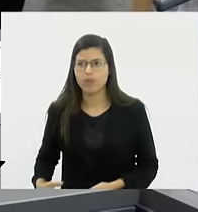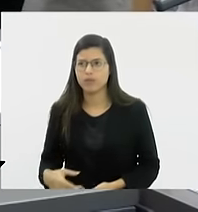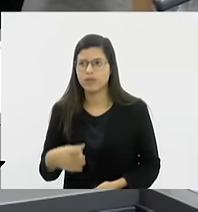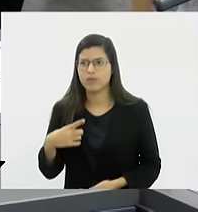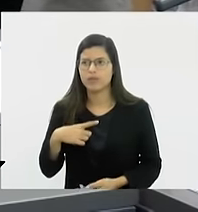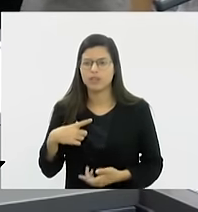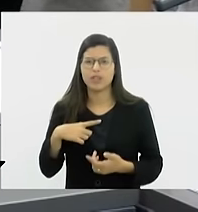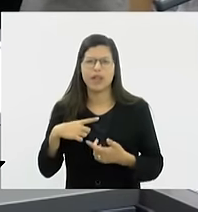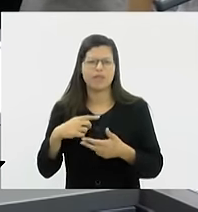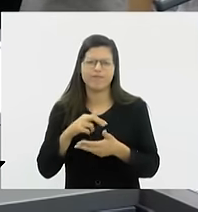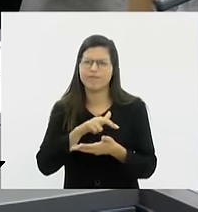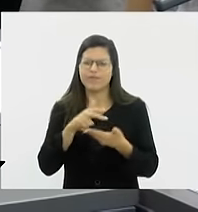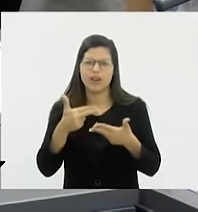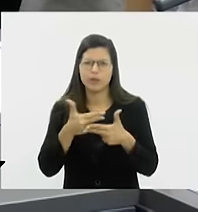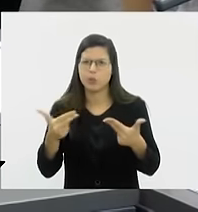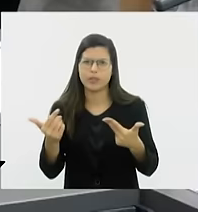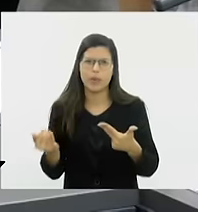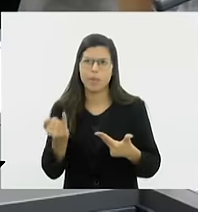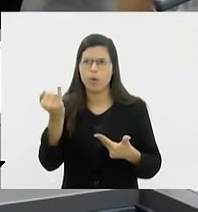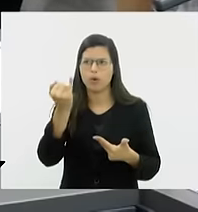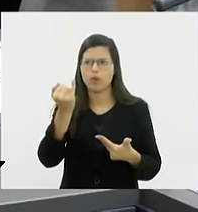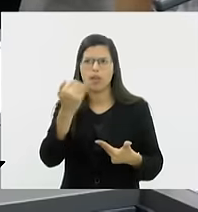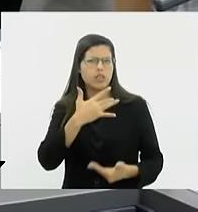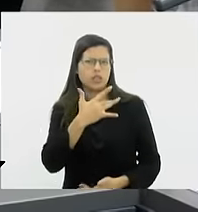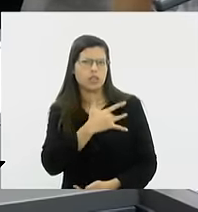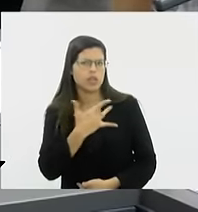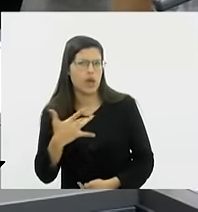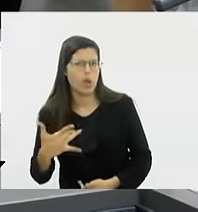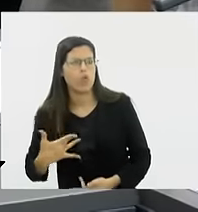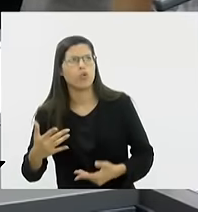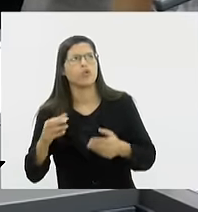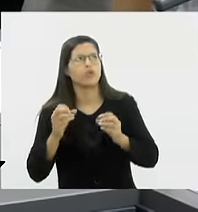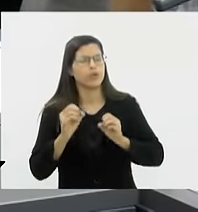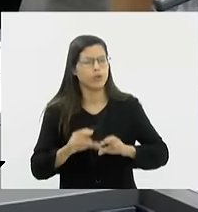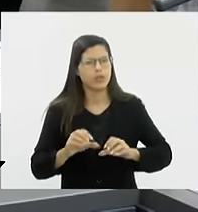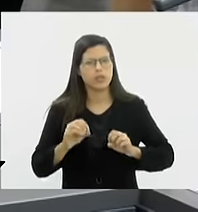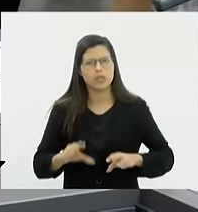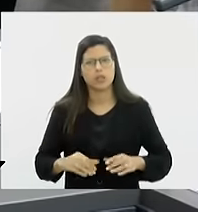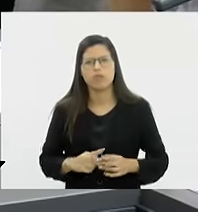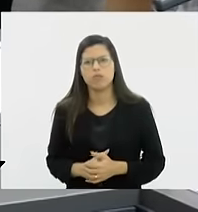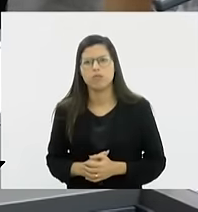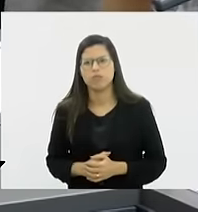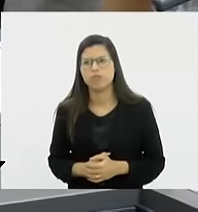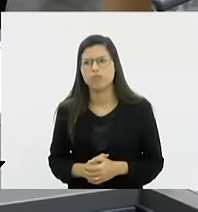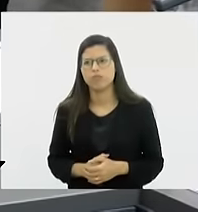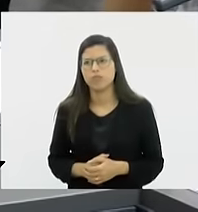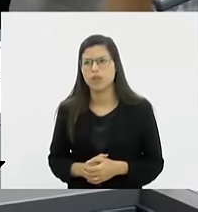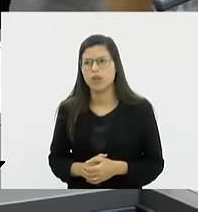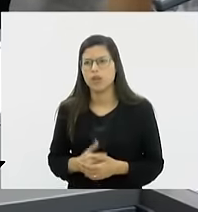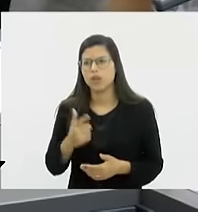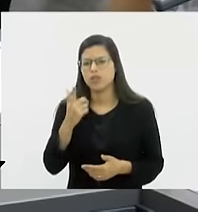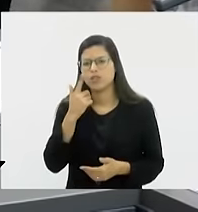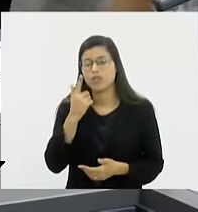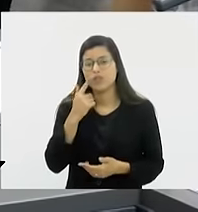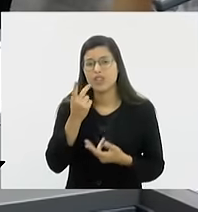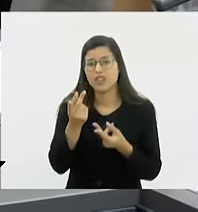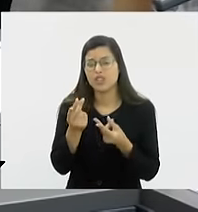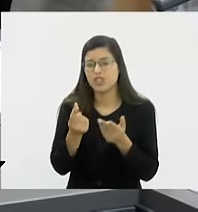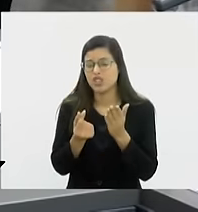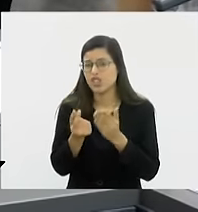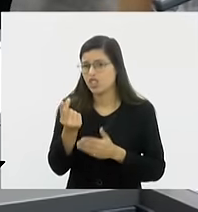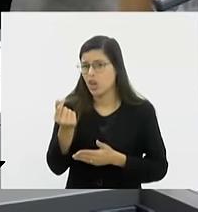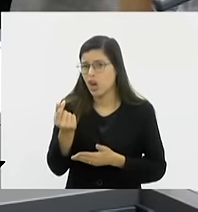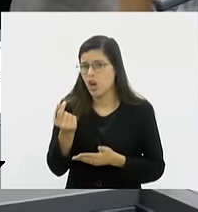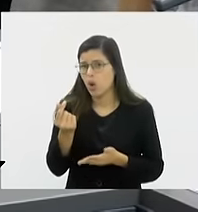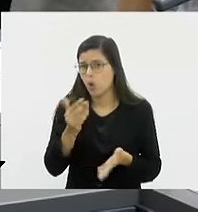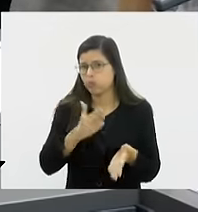pra se importar, né? Como a saúde, como a educação. A gente vê dinheiro saindo pelo ralo, irmão. Todo